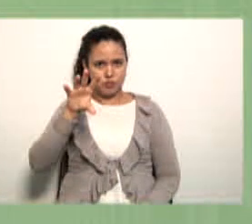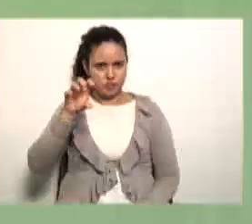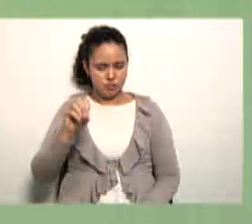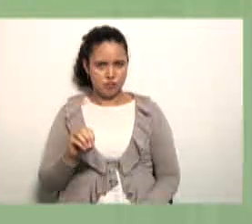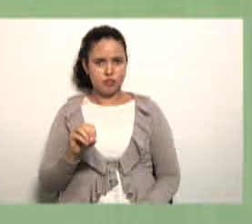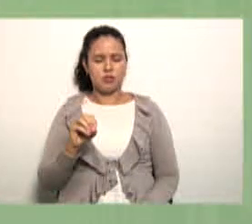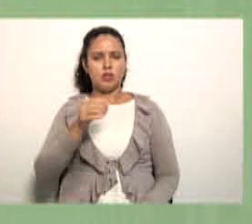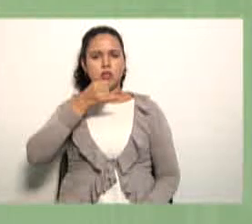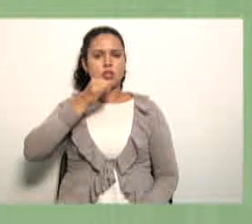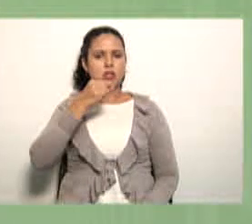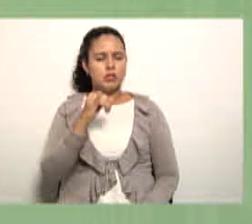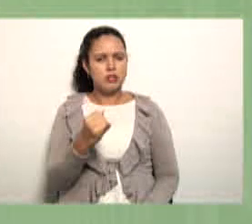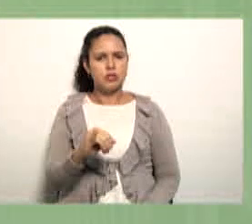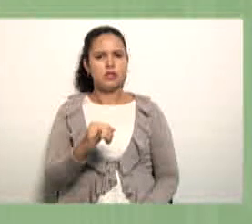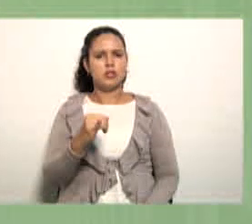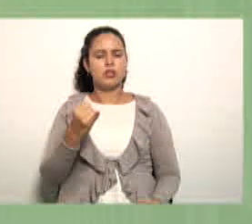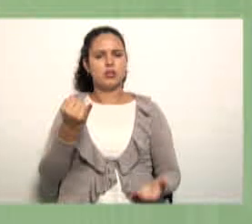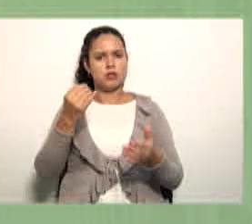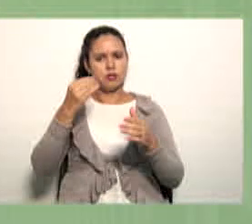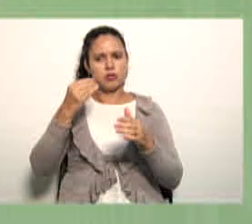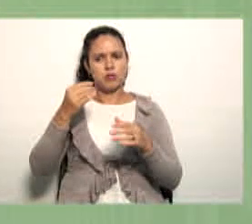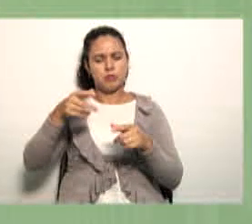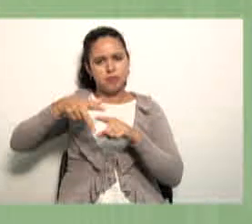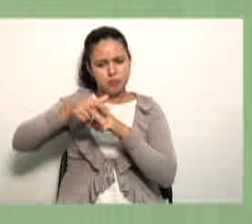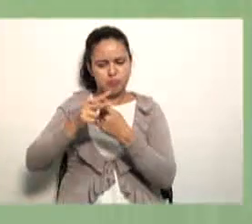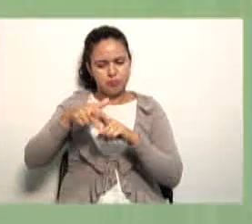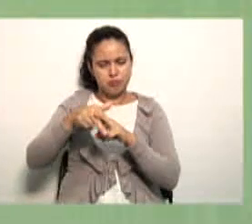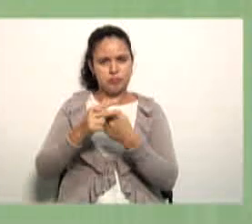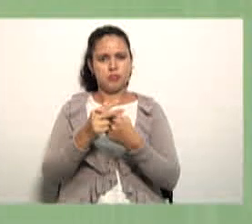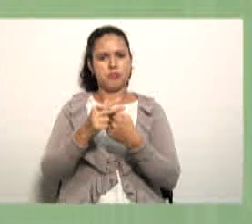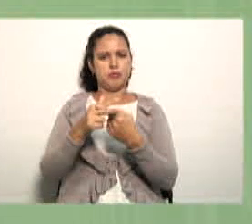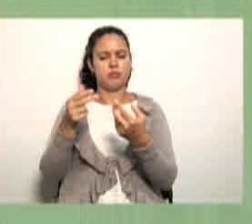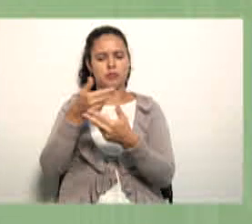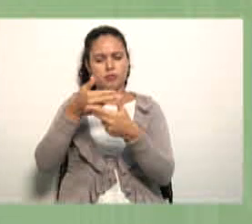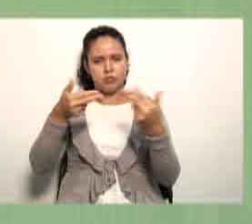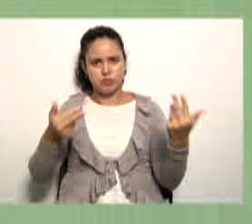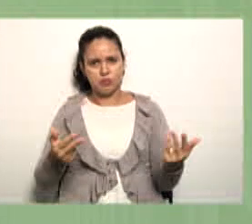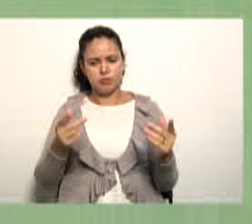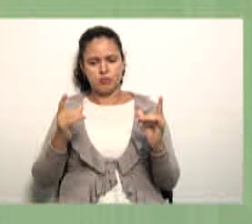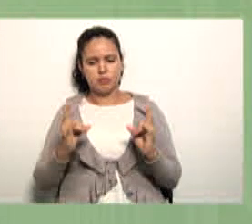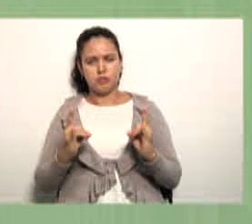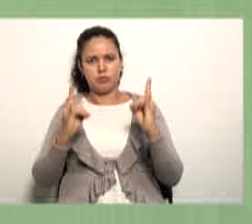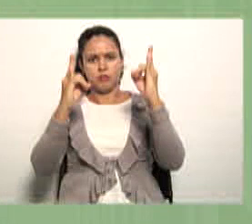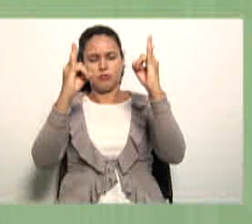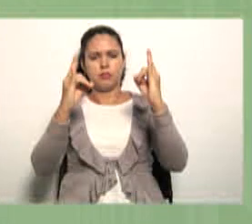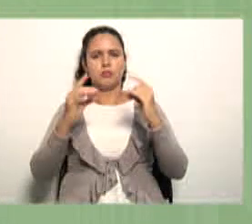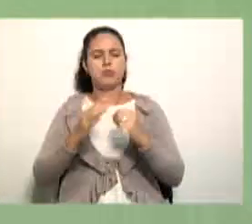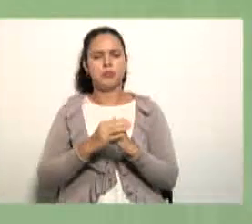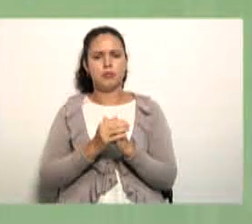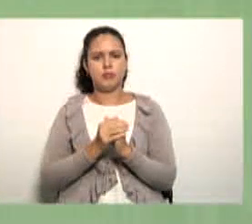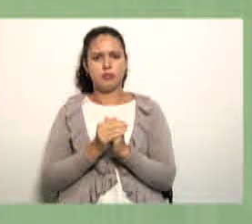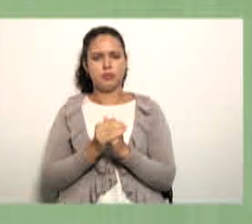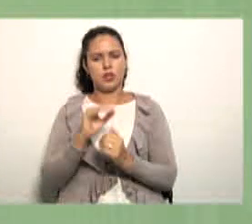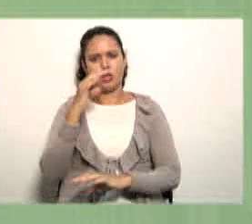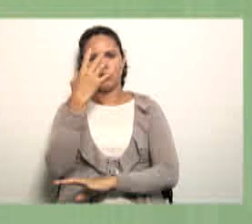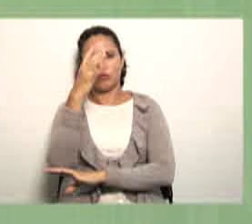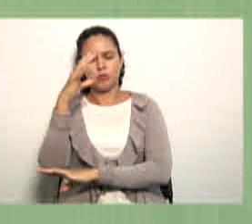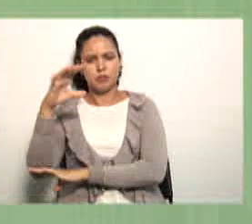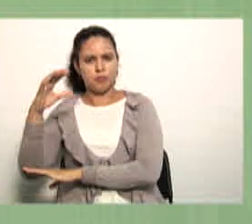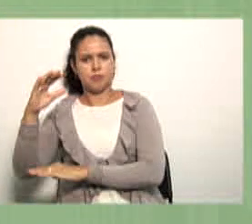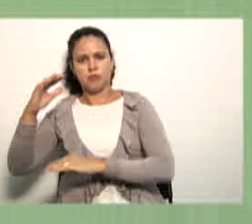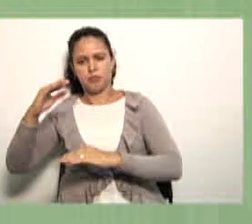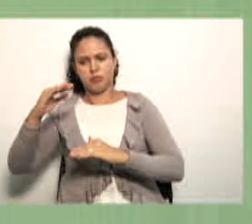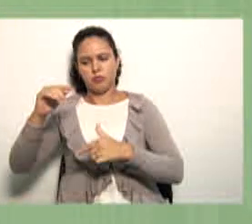parênteses, energia acumulada, máquinas, equipamentos, prédios e instalações, recursos naturais,